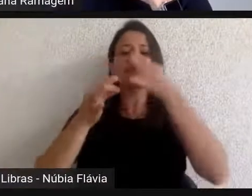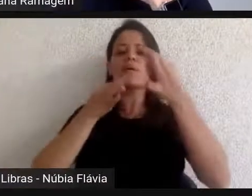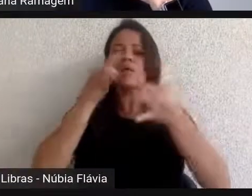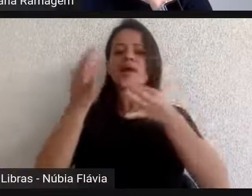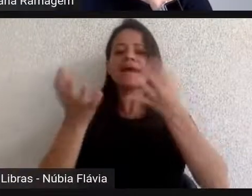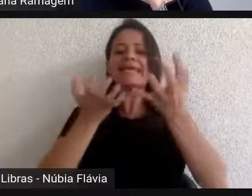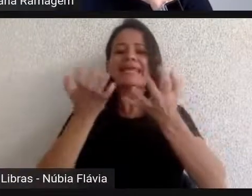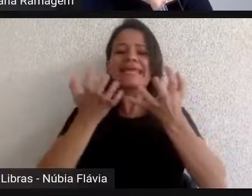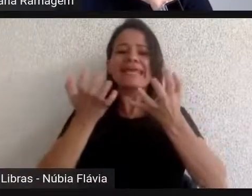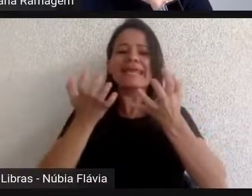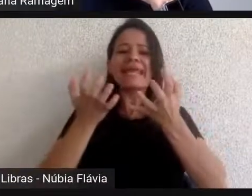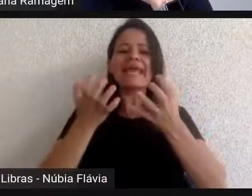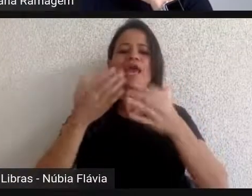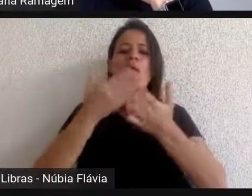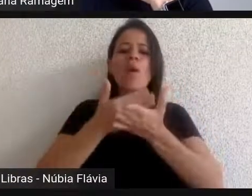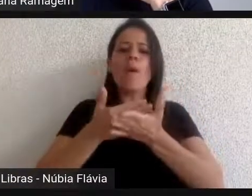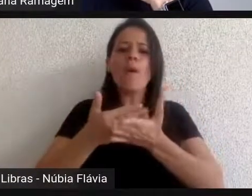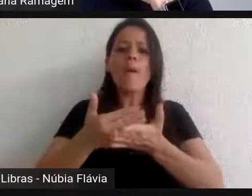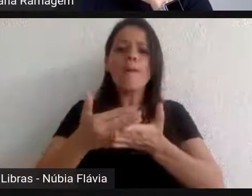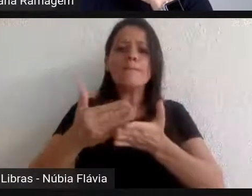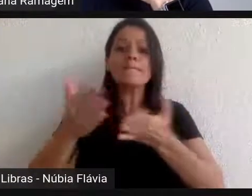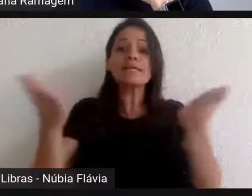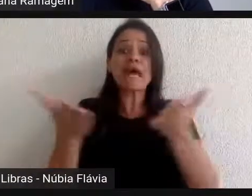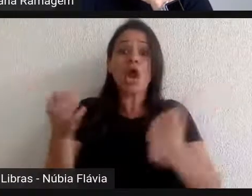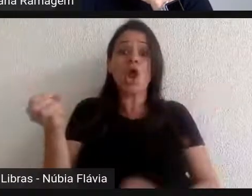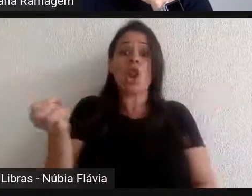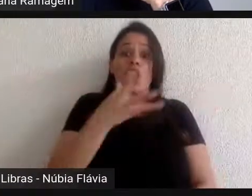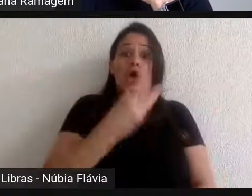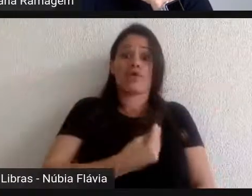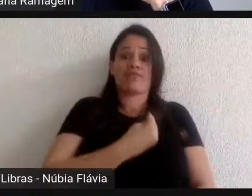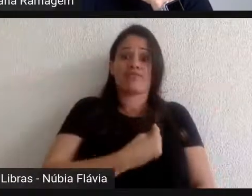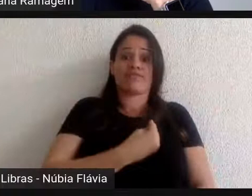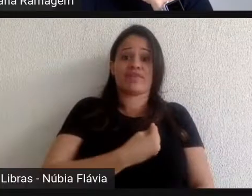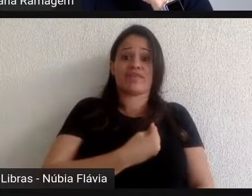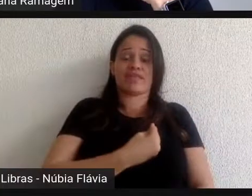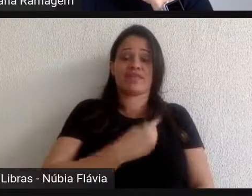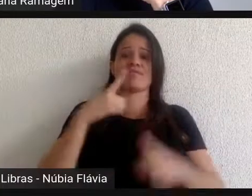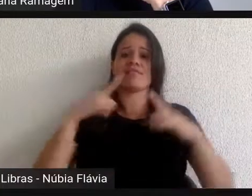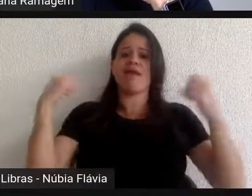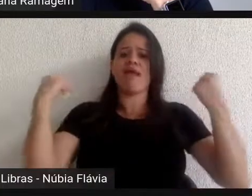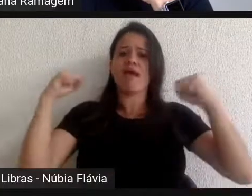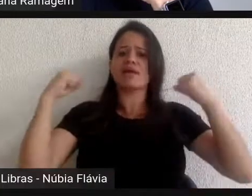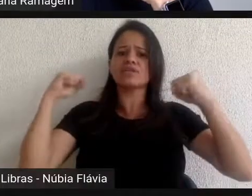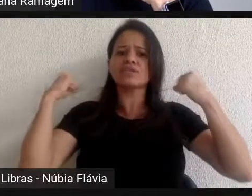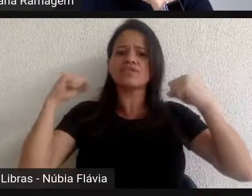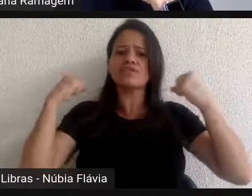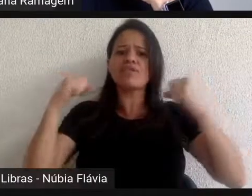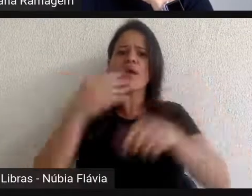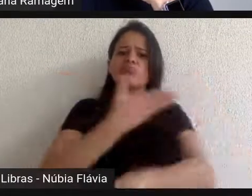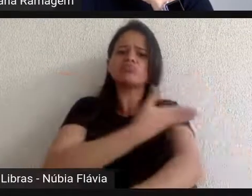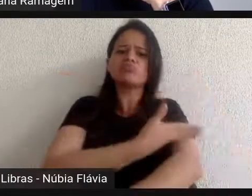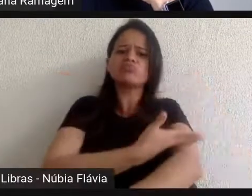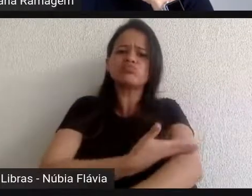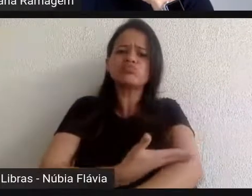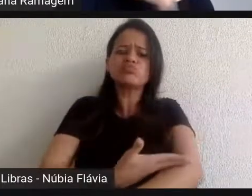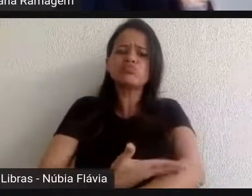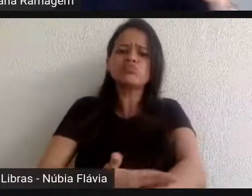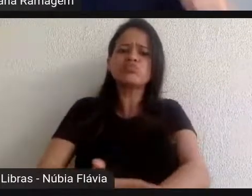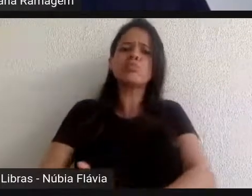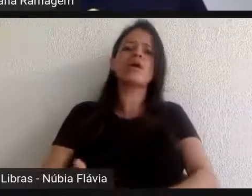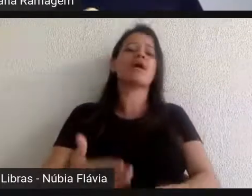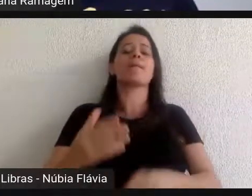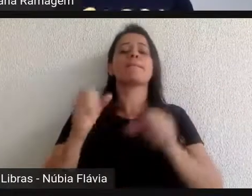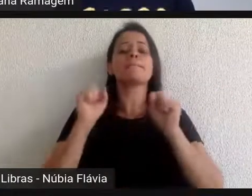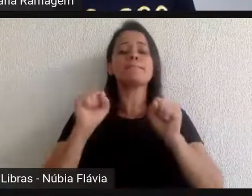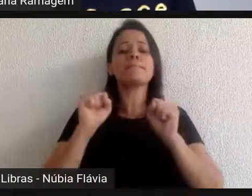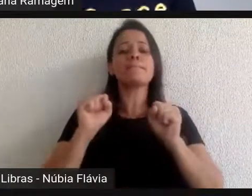querem começar uma nova vida de atividade física regular e constante, eu deixo